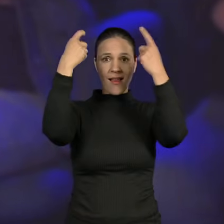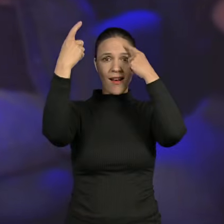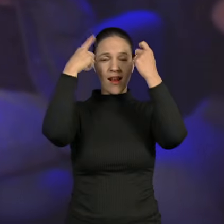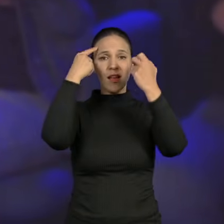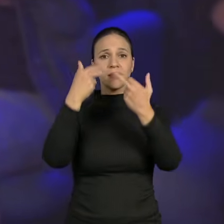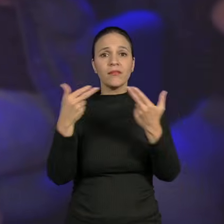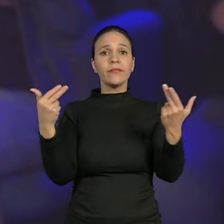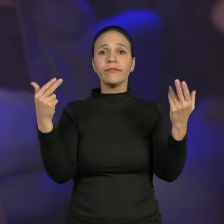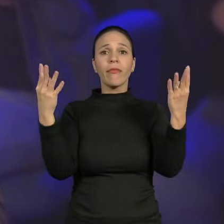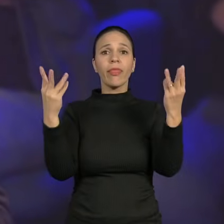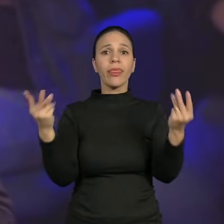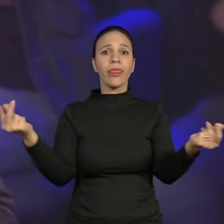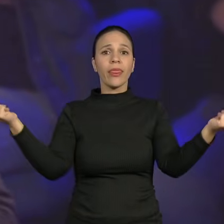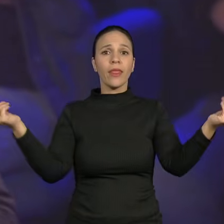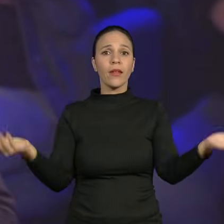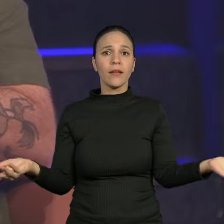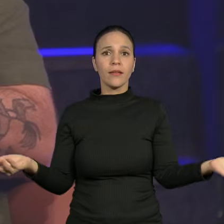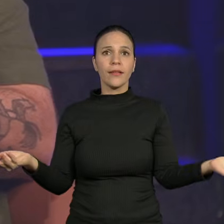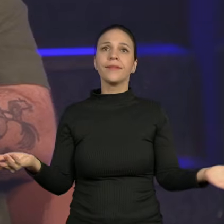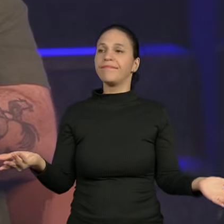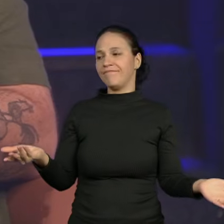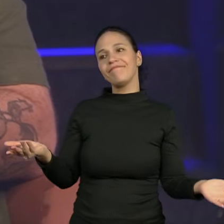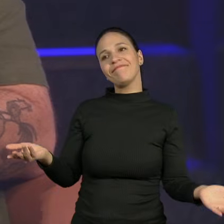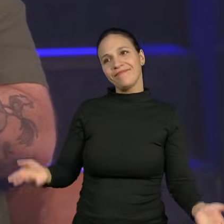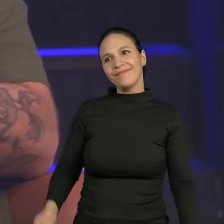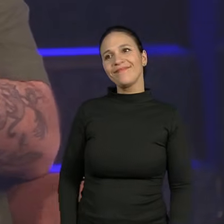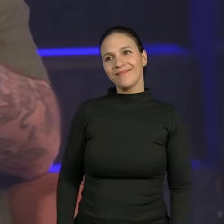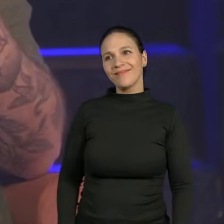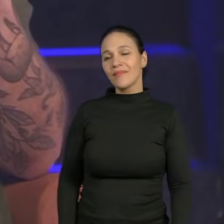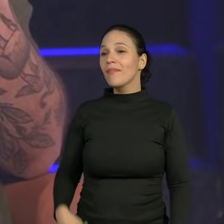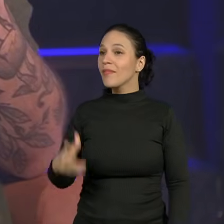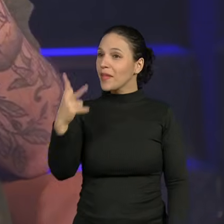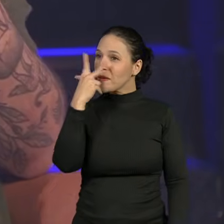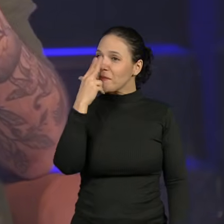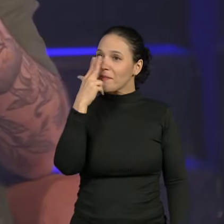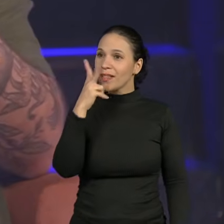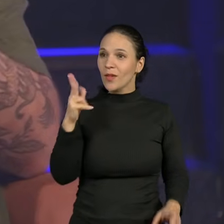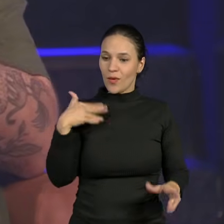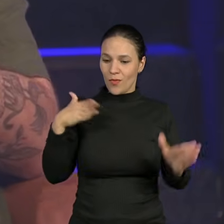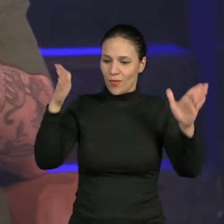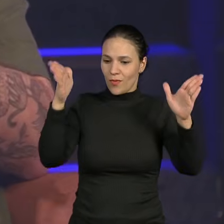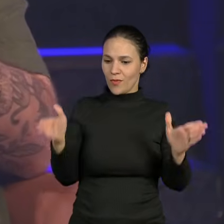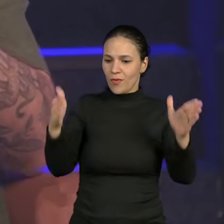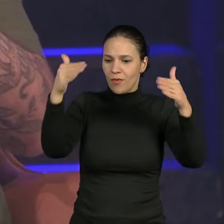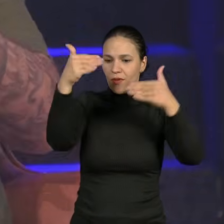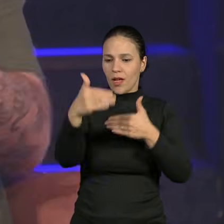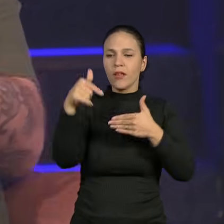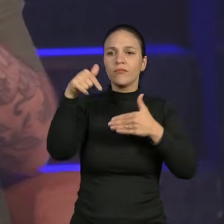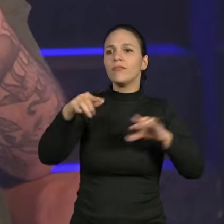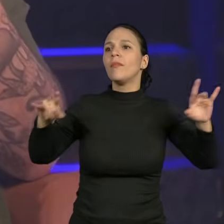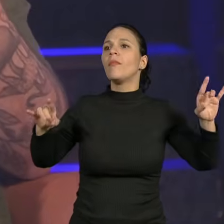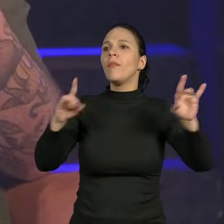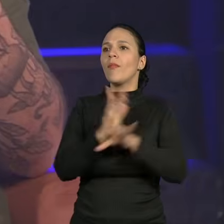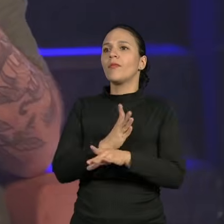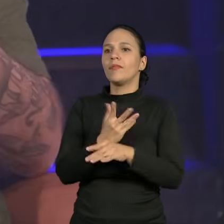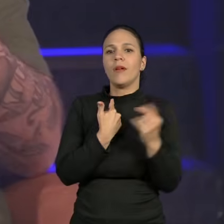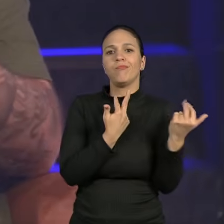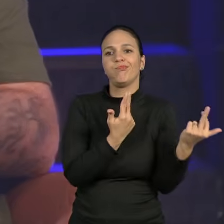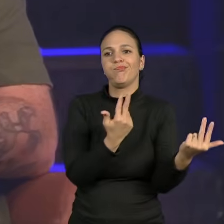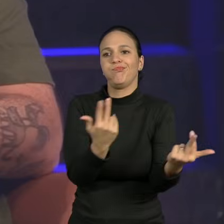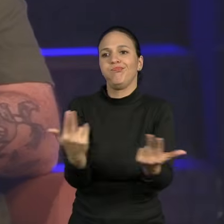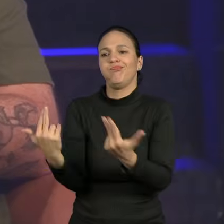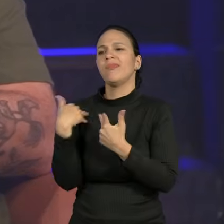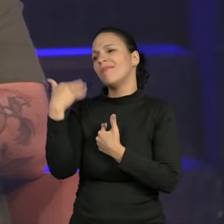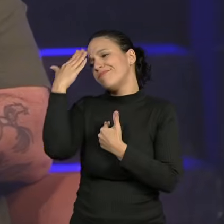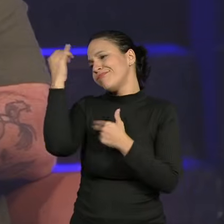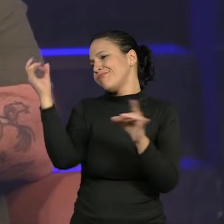alguma coisa diferente daquilo, né? A gente é tão formatado, né, dentro de uma caixinha, a gente já está preparado ali, a gente acha que sabe